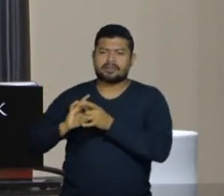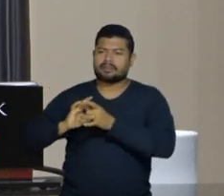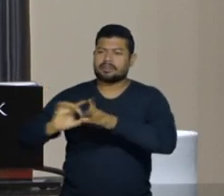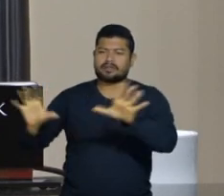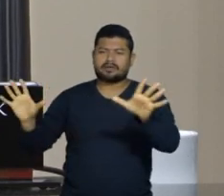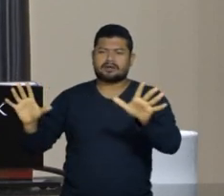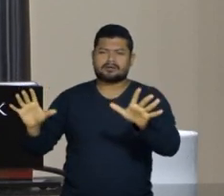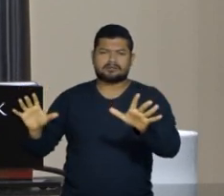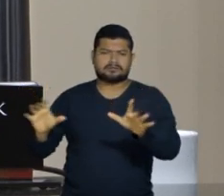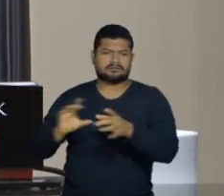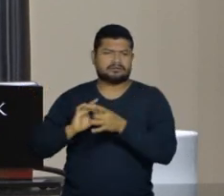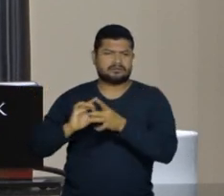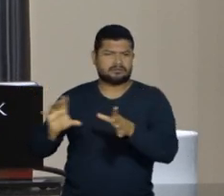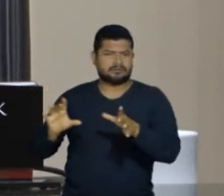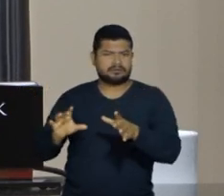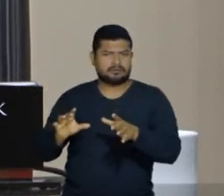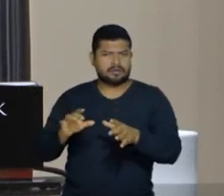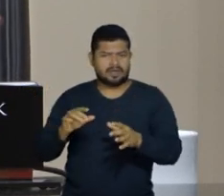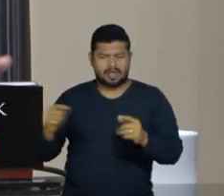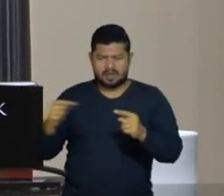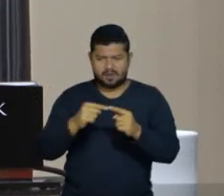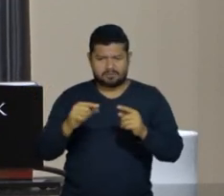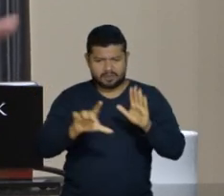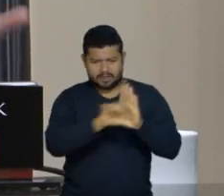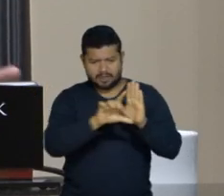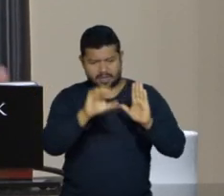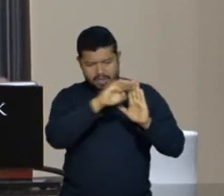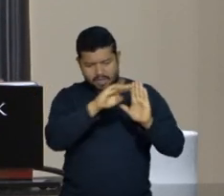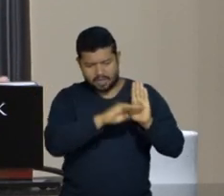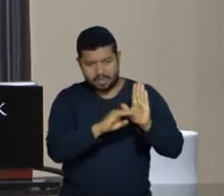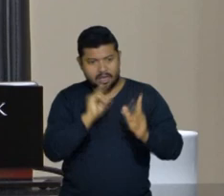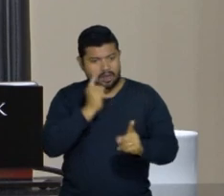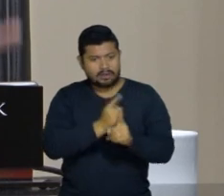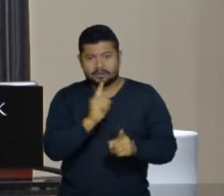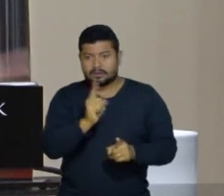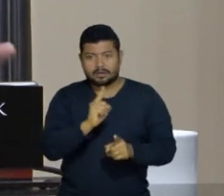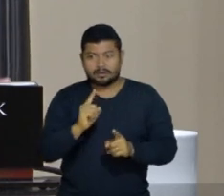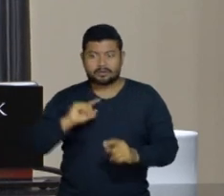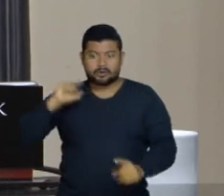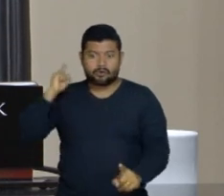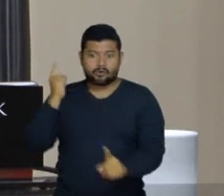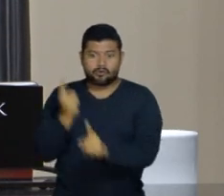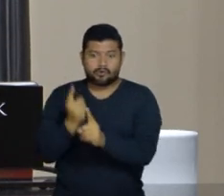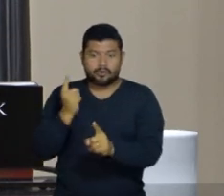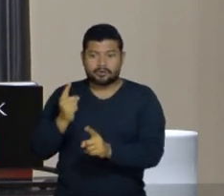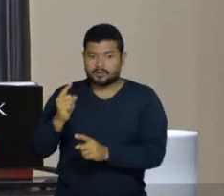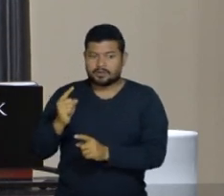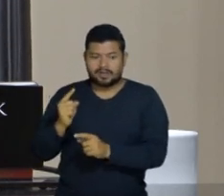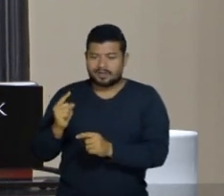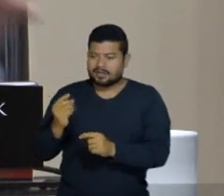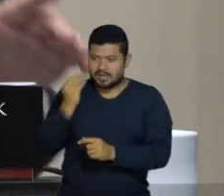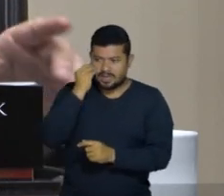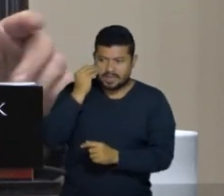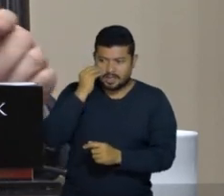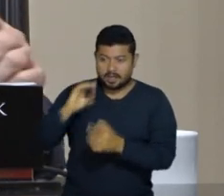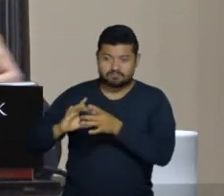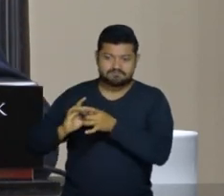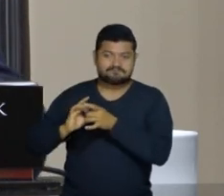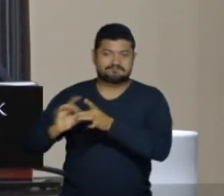ver a legalidade, é para achar uma forma de soltar o preso. E